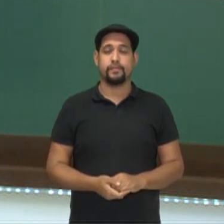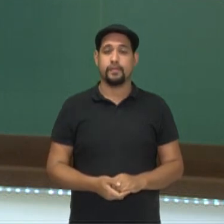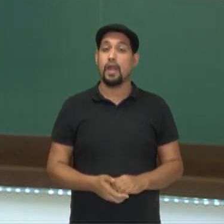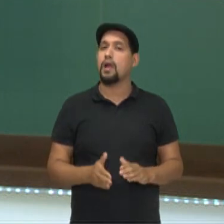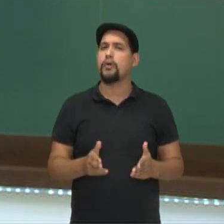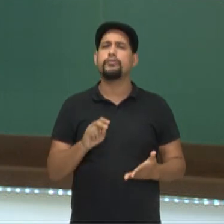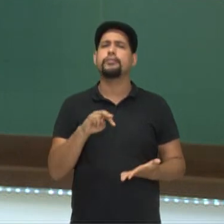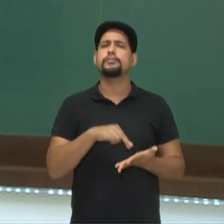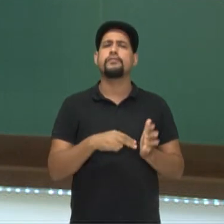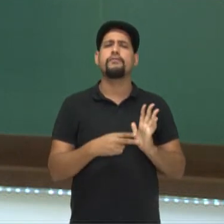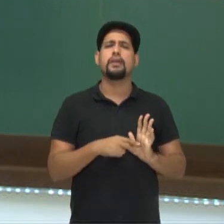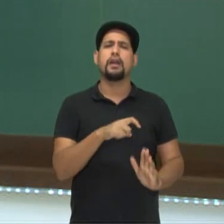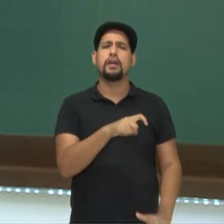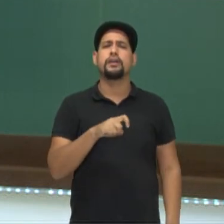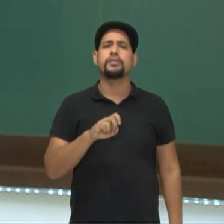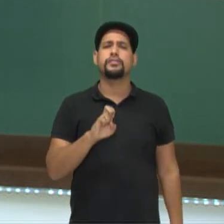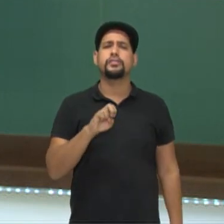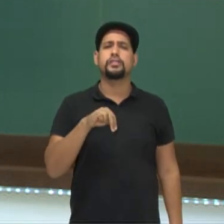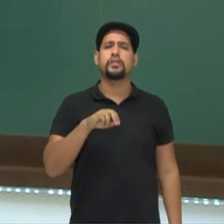E o que é